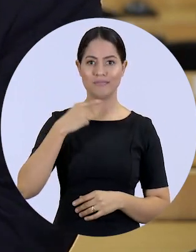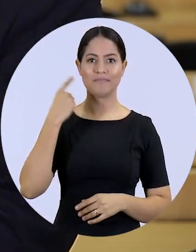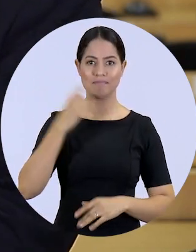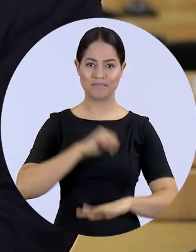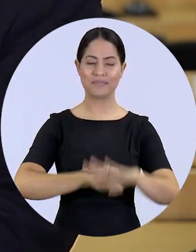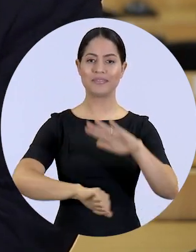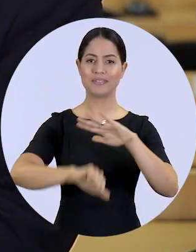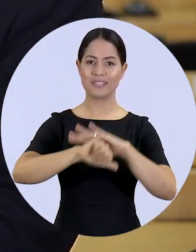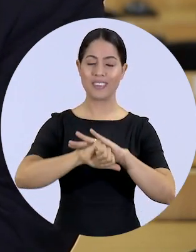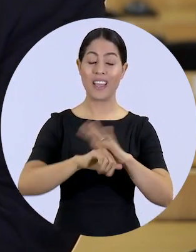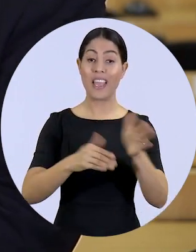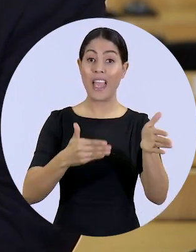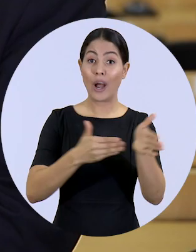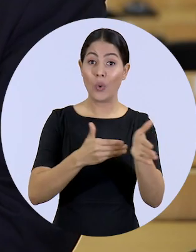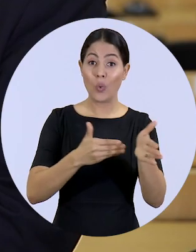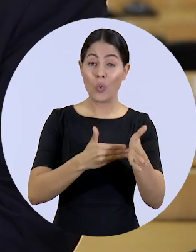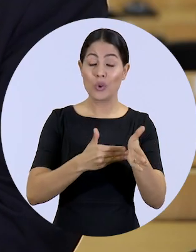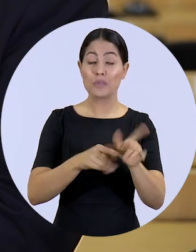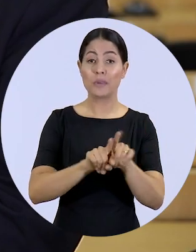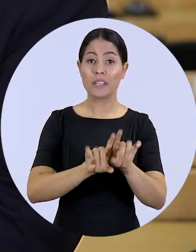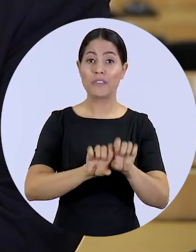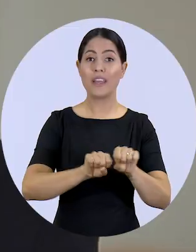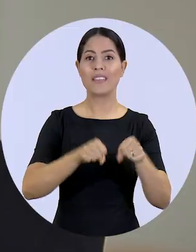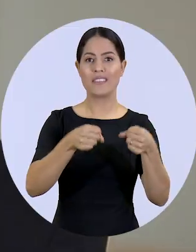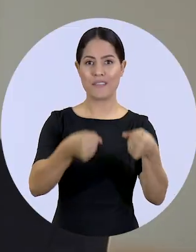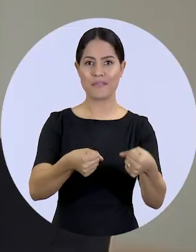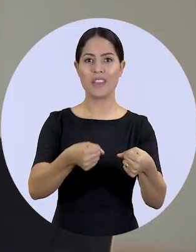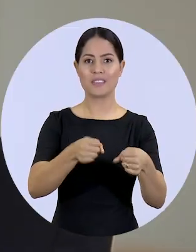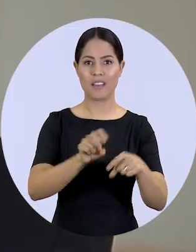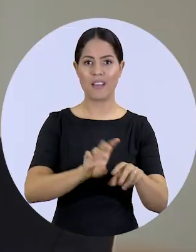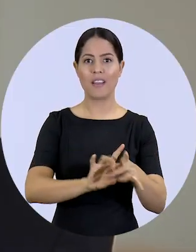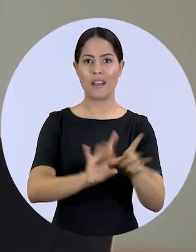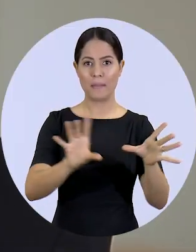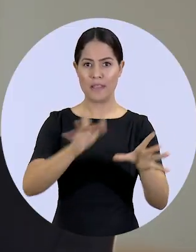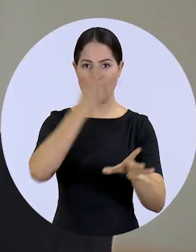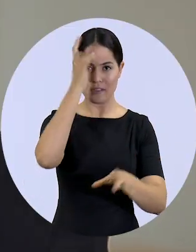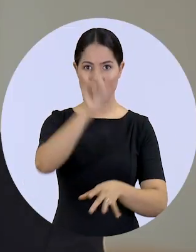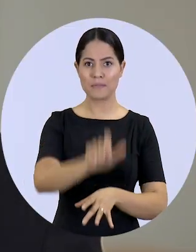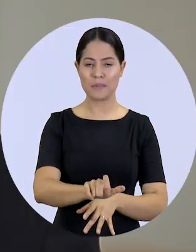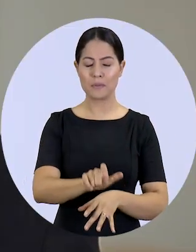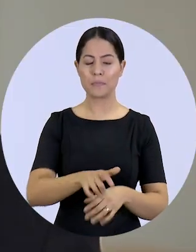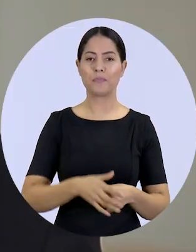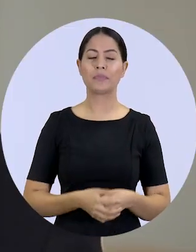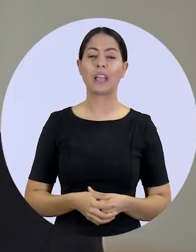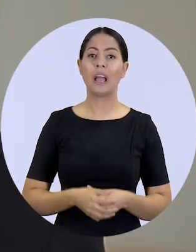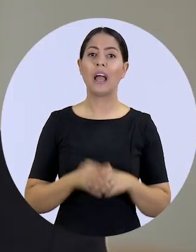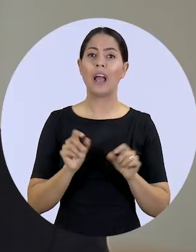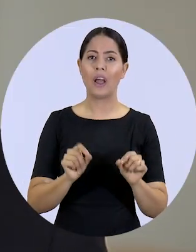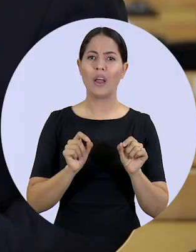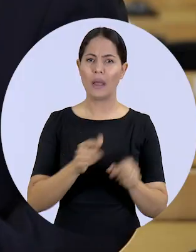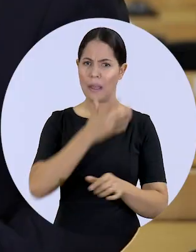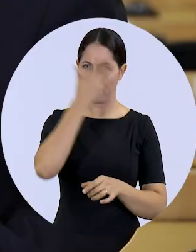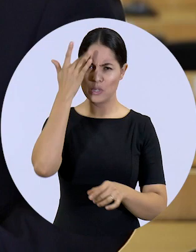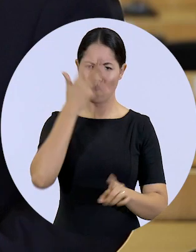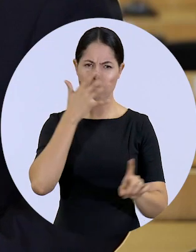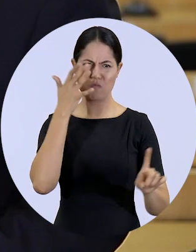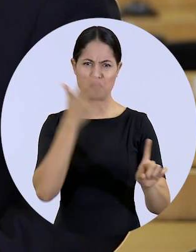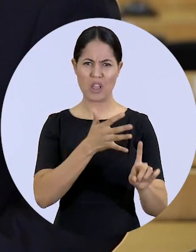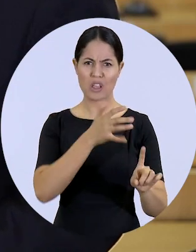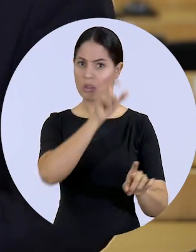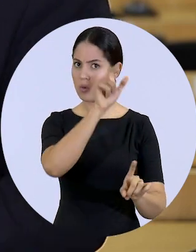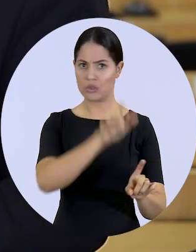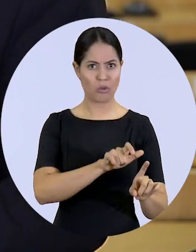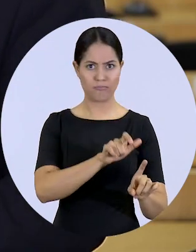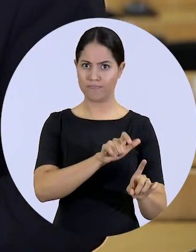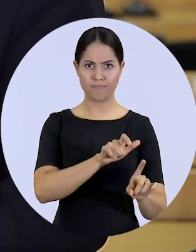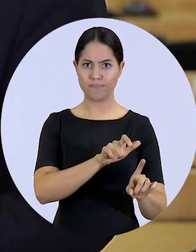advocacia criminal é a última trincheira e a porta de defesa da liberdade do cidadão. E é importante lembrar que quem é acusado não é só quem